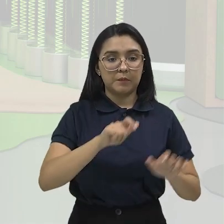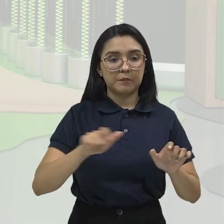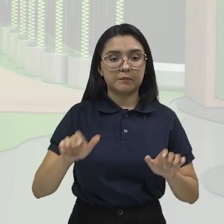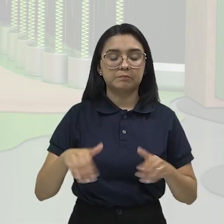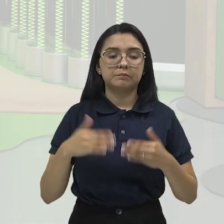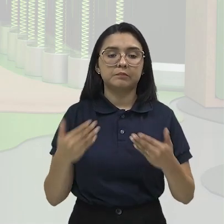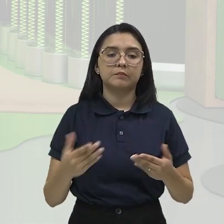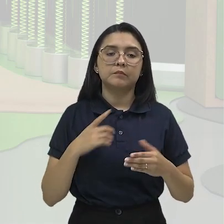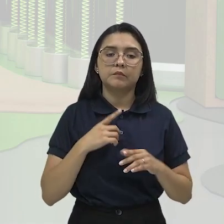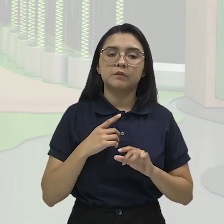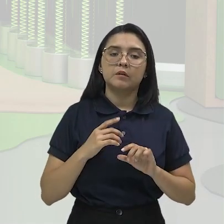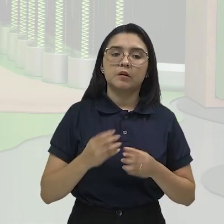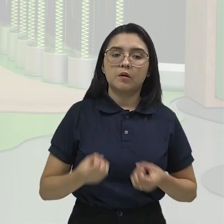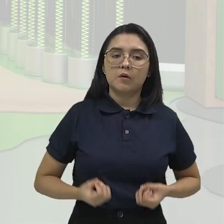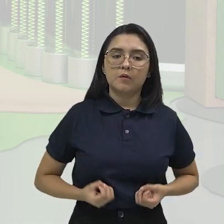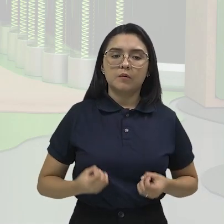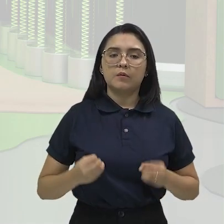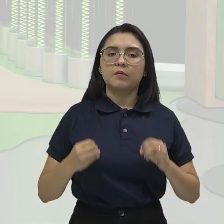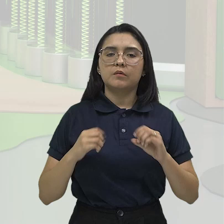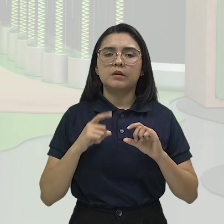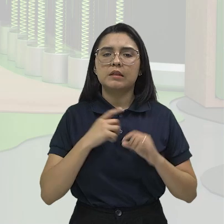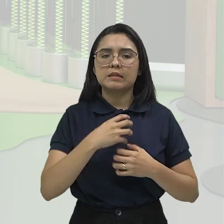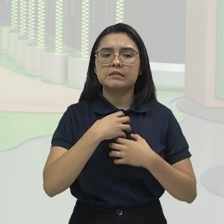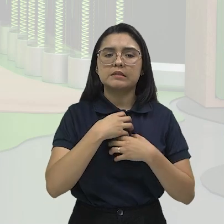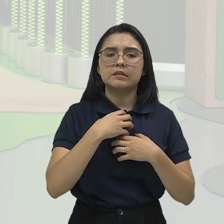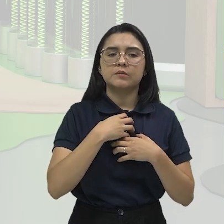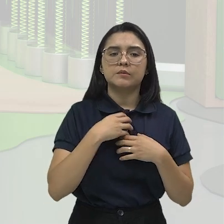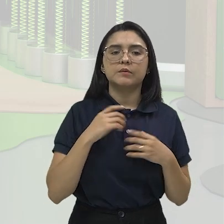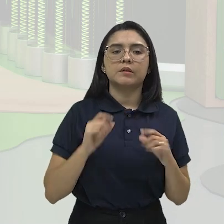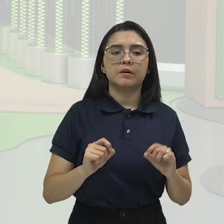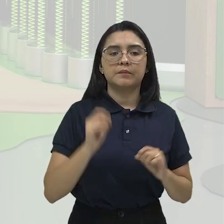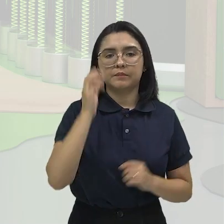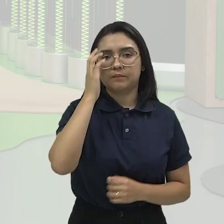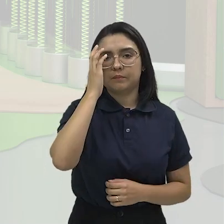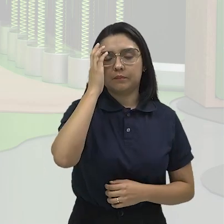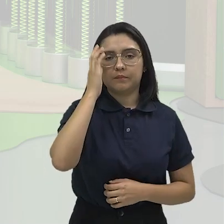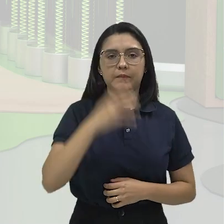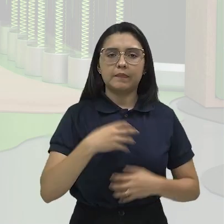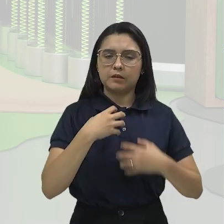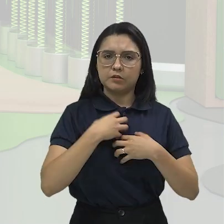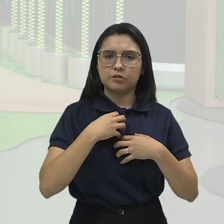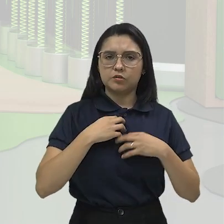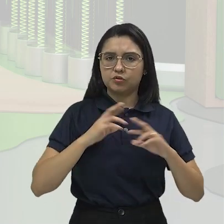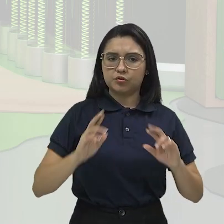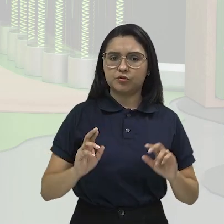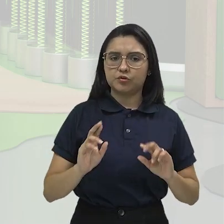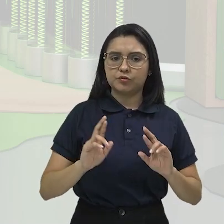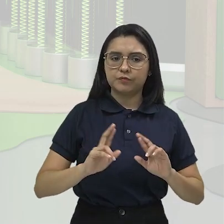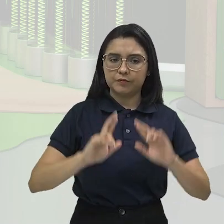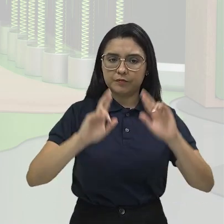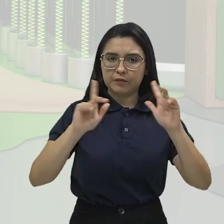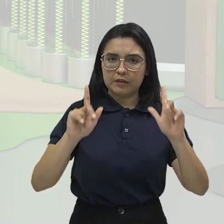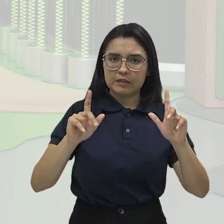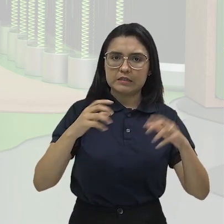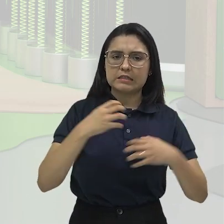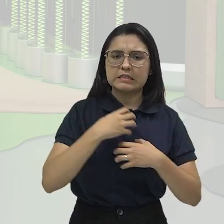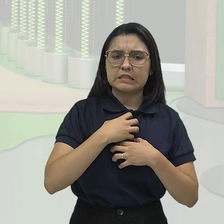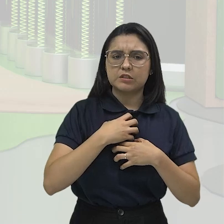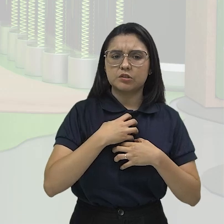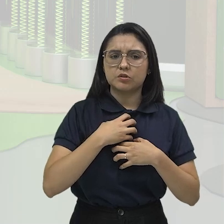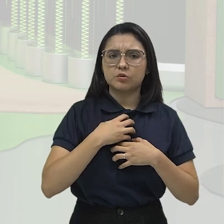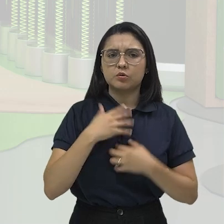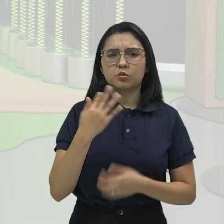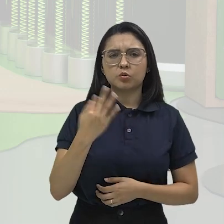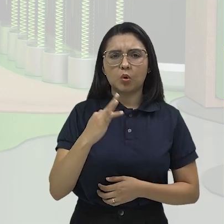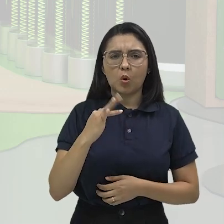ovulação, né, algumas mulheres também sentem ali que tem algo diferente. Quando ela sente algum tipo de dor,